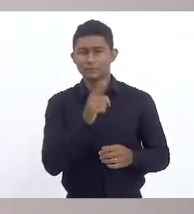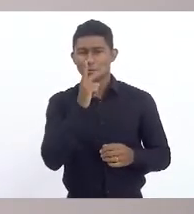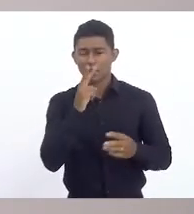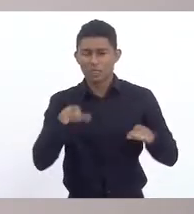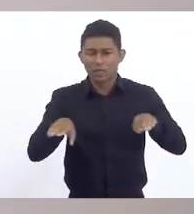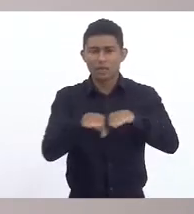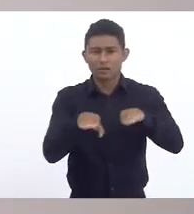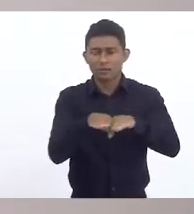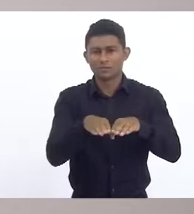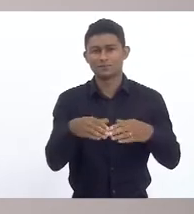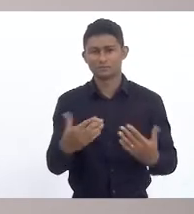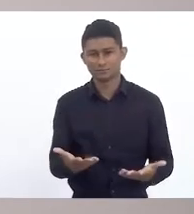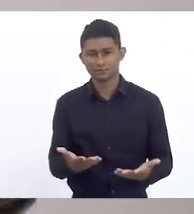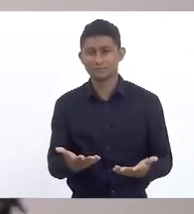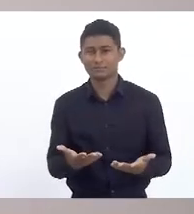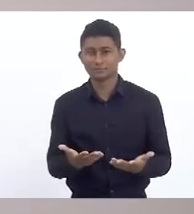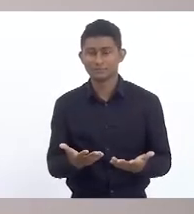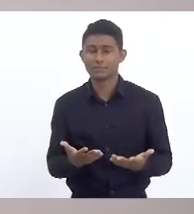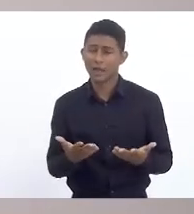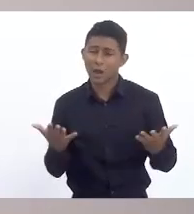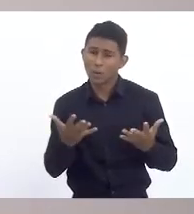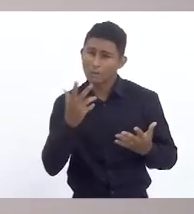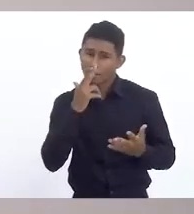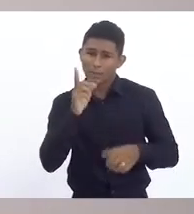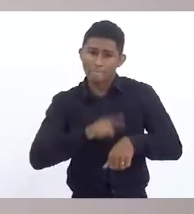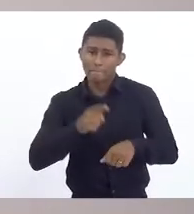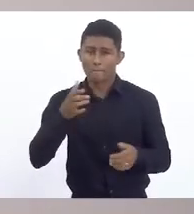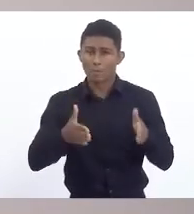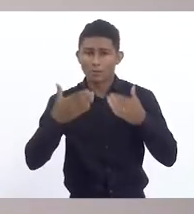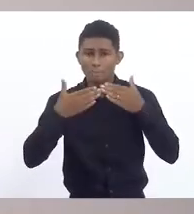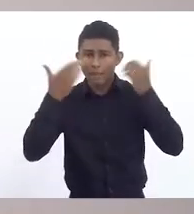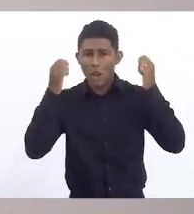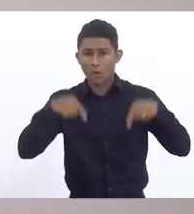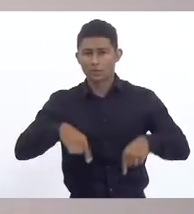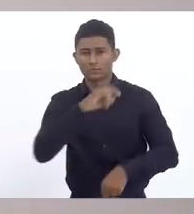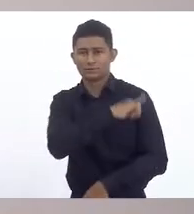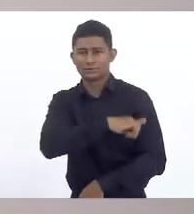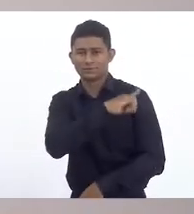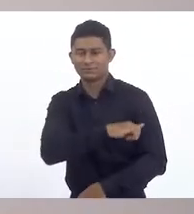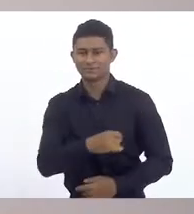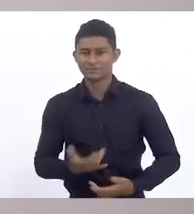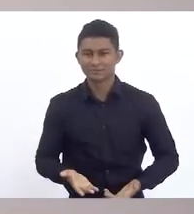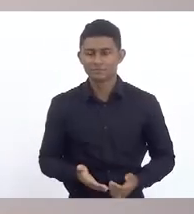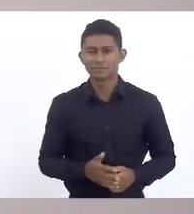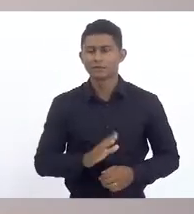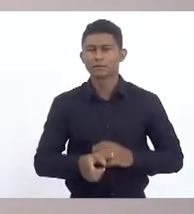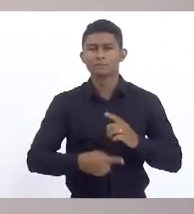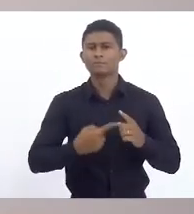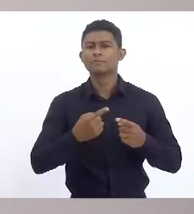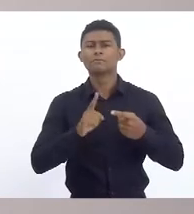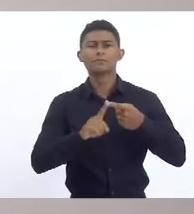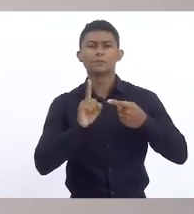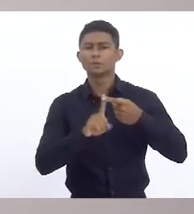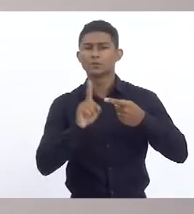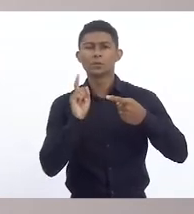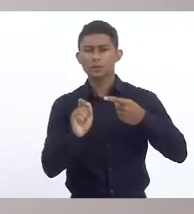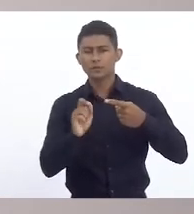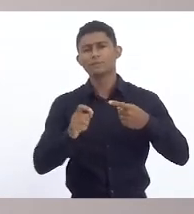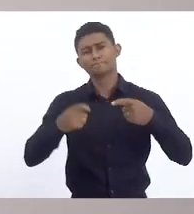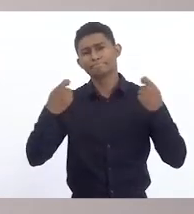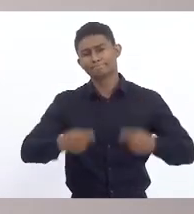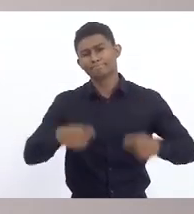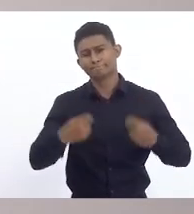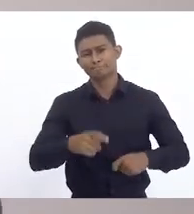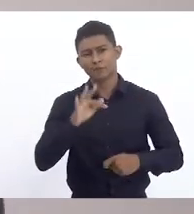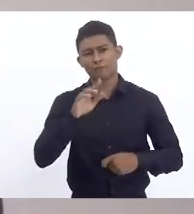iguais e, nesse sentido, apresentam um melhor momento do Rio de Janeiro, enfim. O primeiro é a necessidade, sim, do Fundo Soberano.